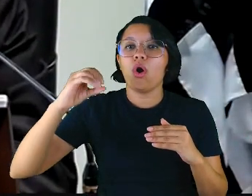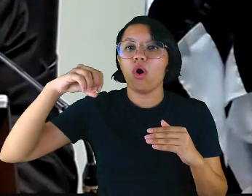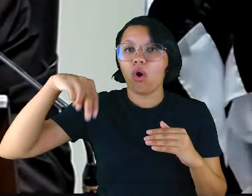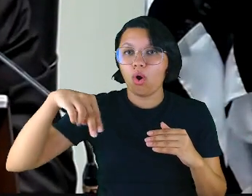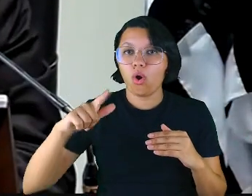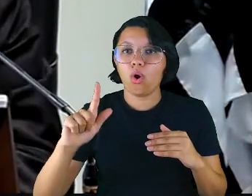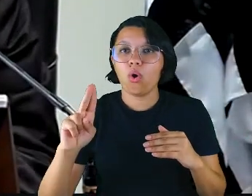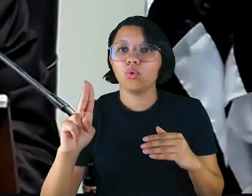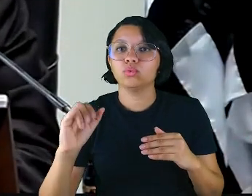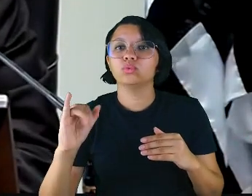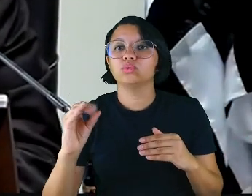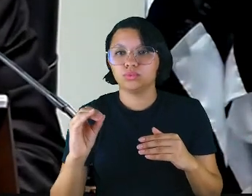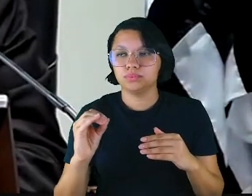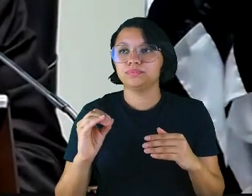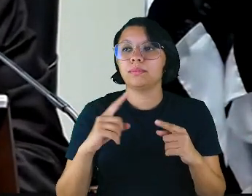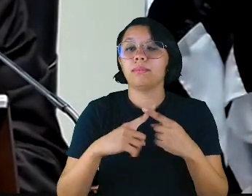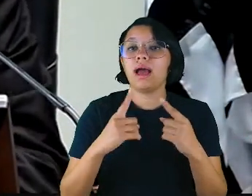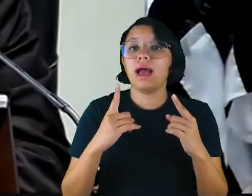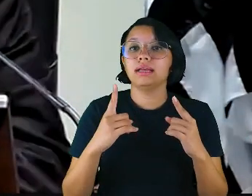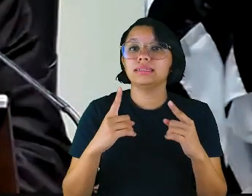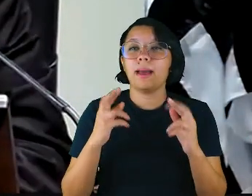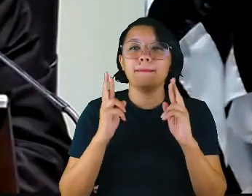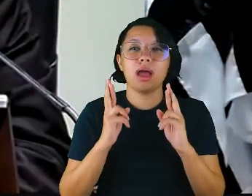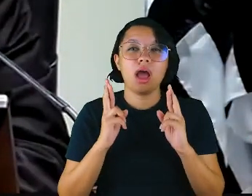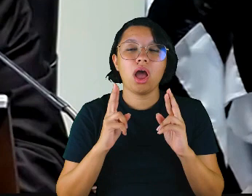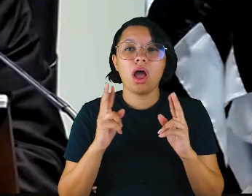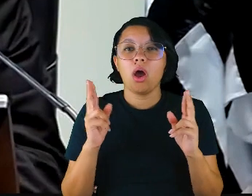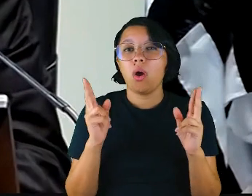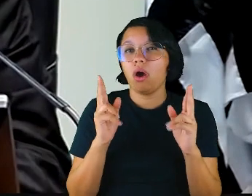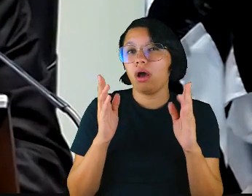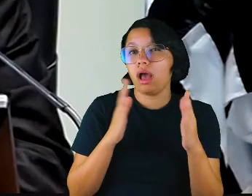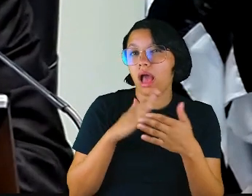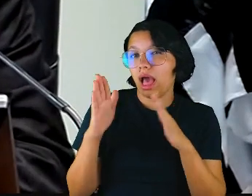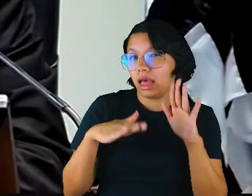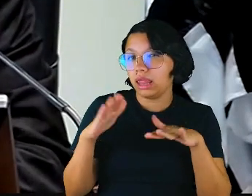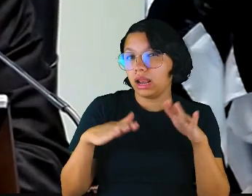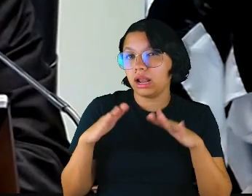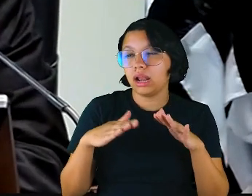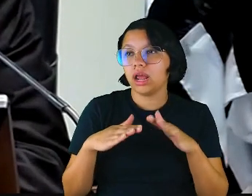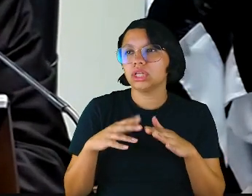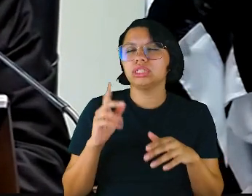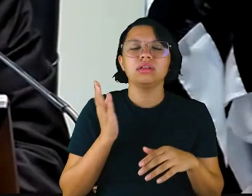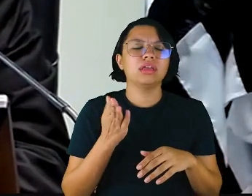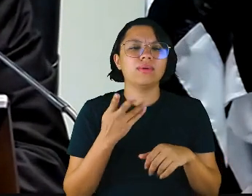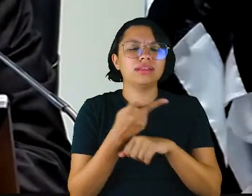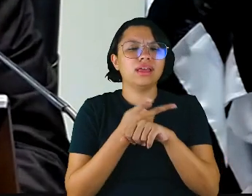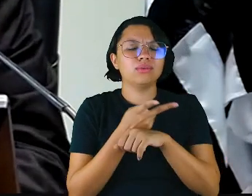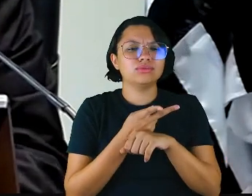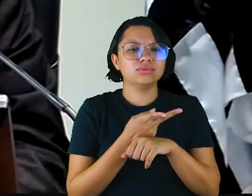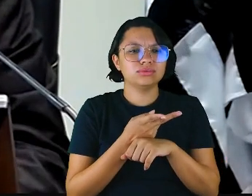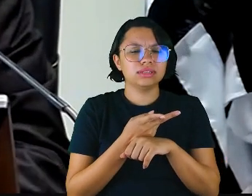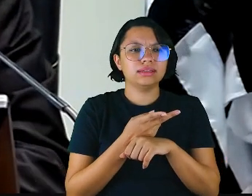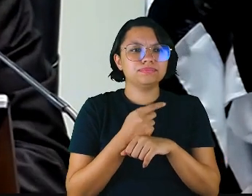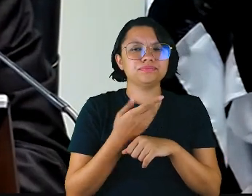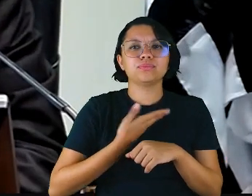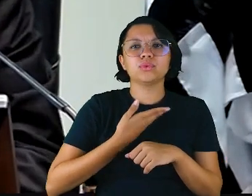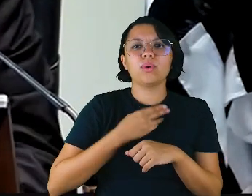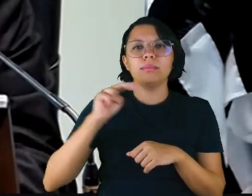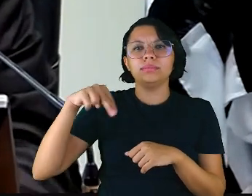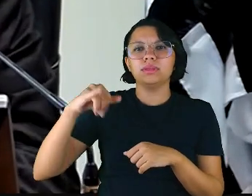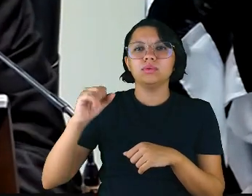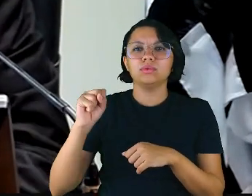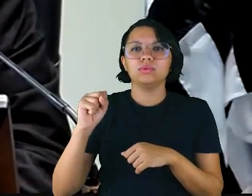falido. Mas a presunção relativa é o que me interessa. Eu até consultei o colega Nilson, aqui nos meus